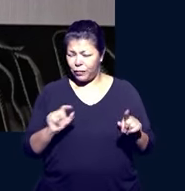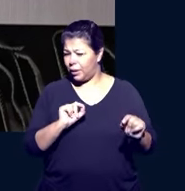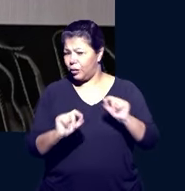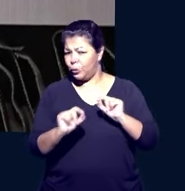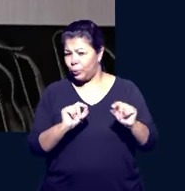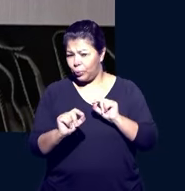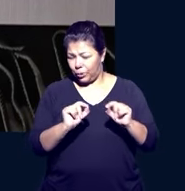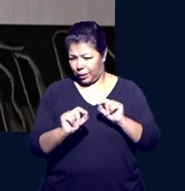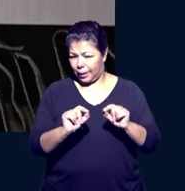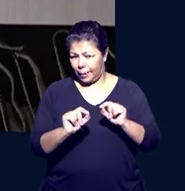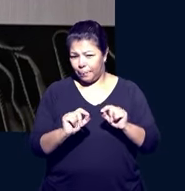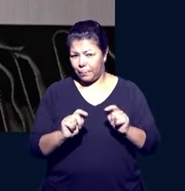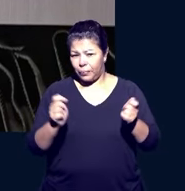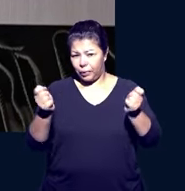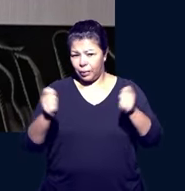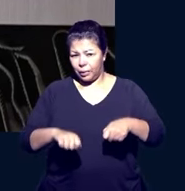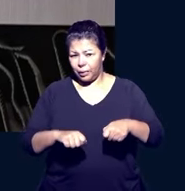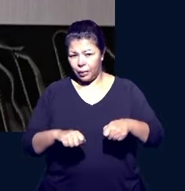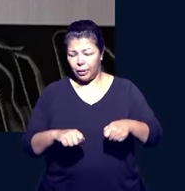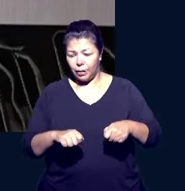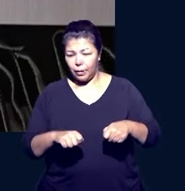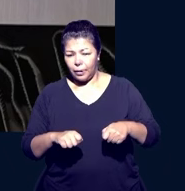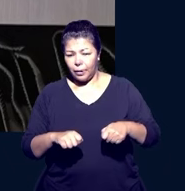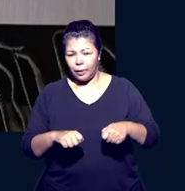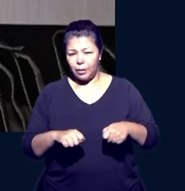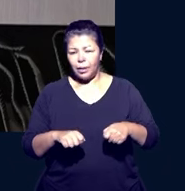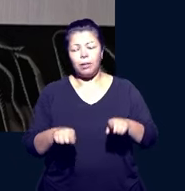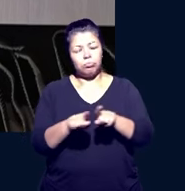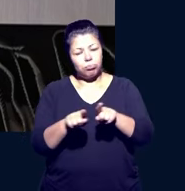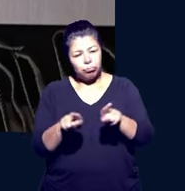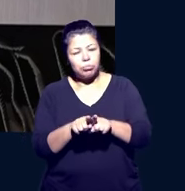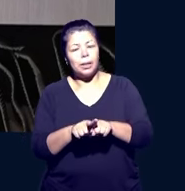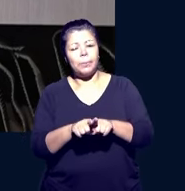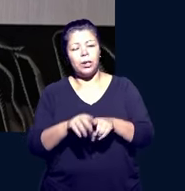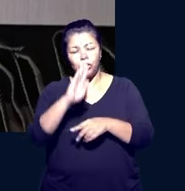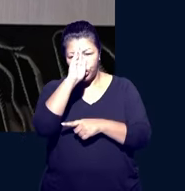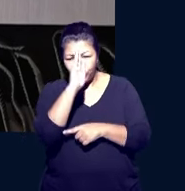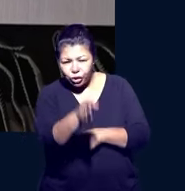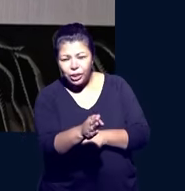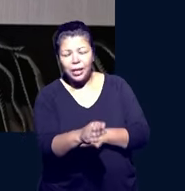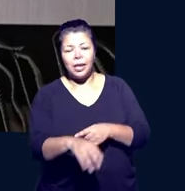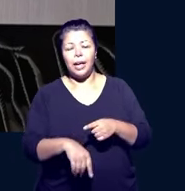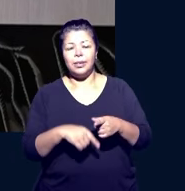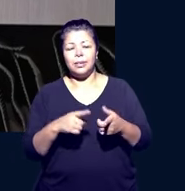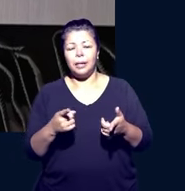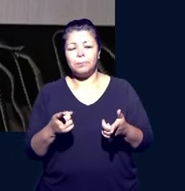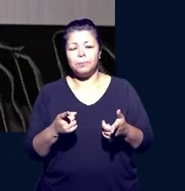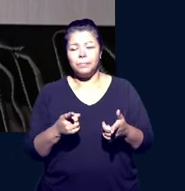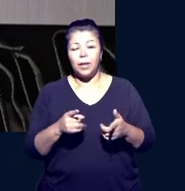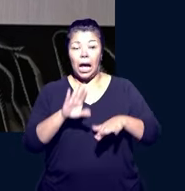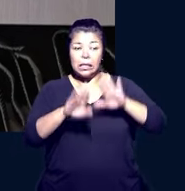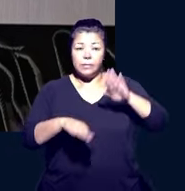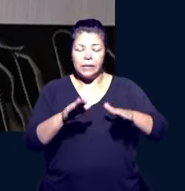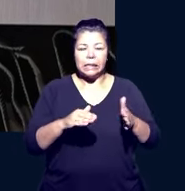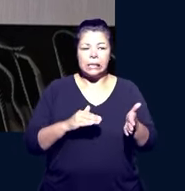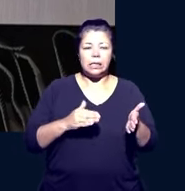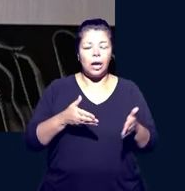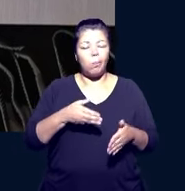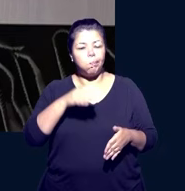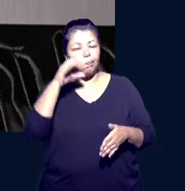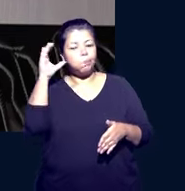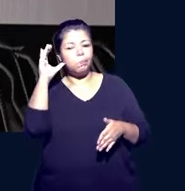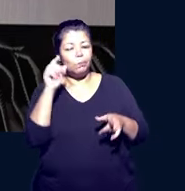chegar ao Supremo Tribunal Federal tem ação direta de inconstitucionalidade ação direta de inconstitucionalidade por omissão ação declaratória de